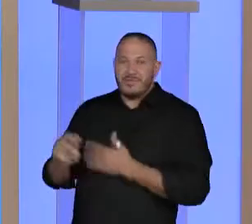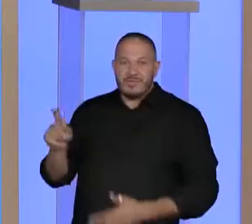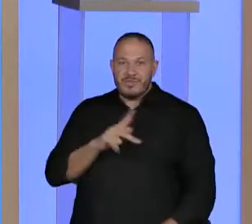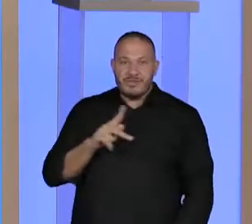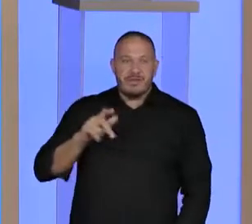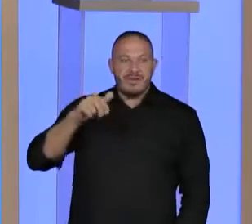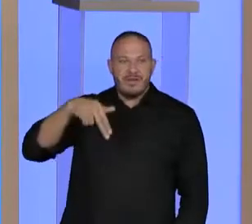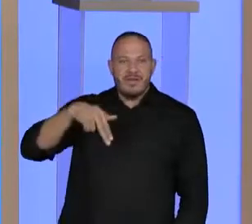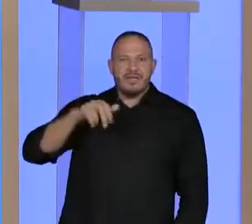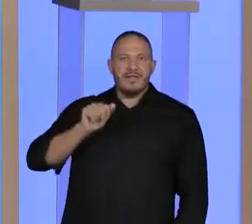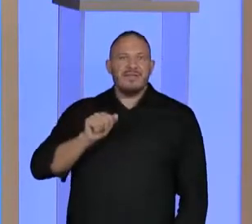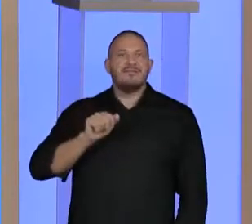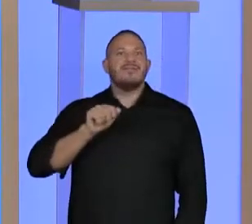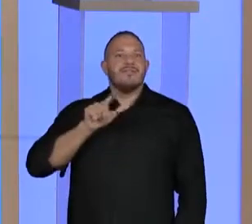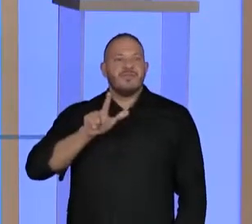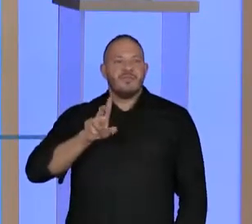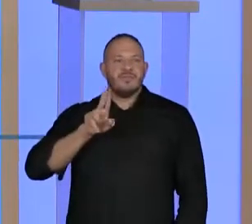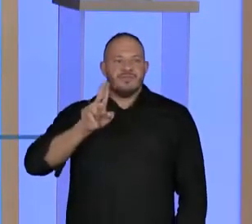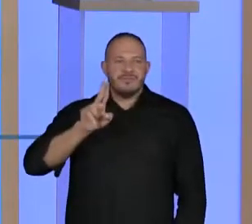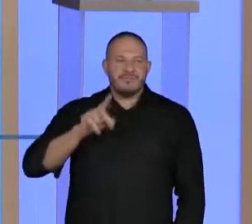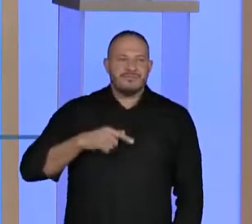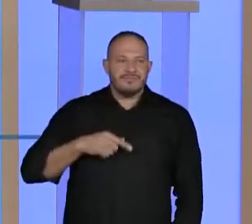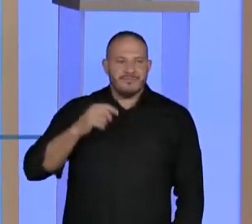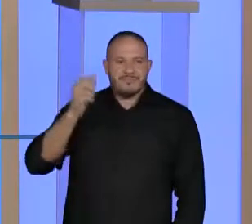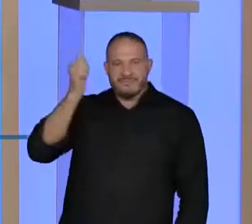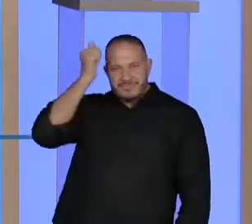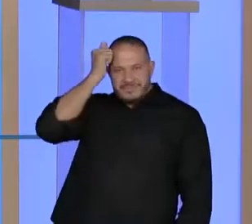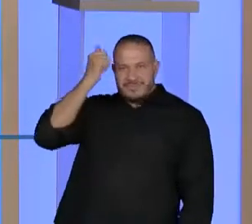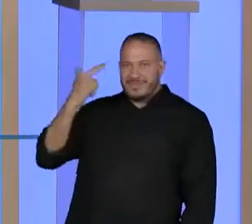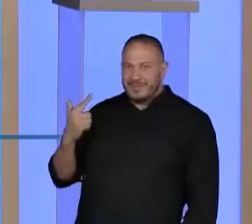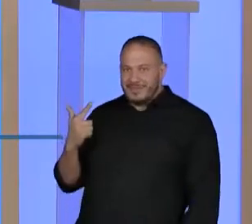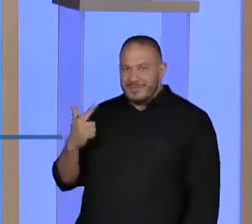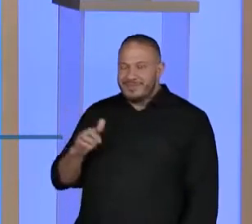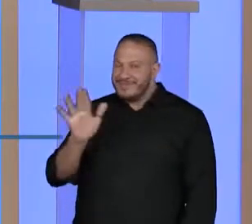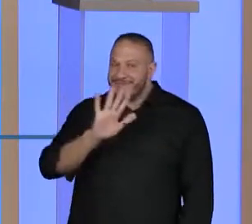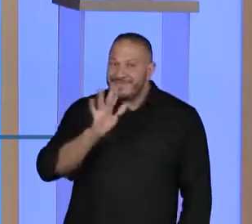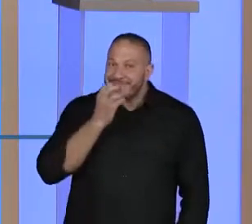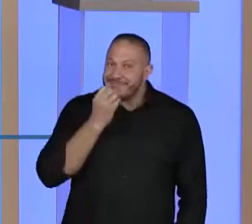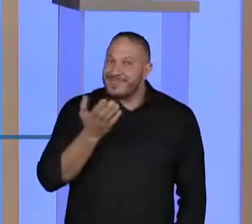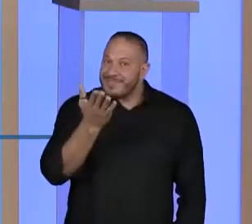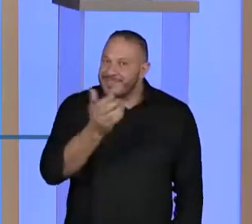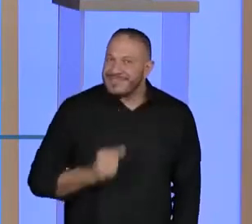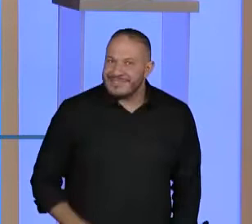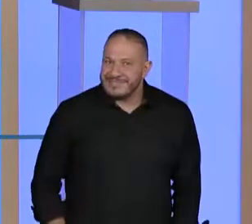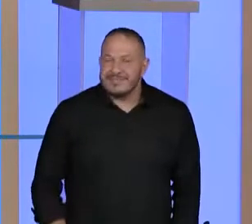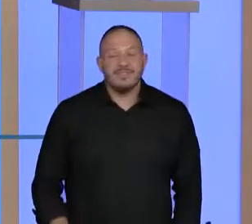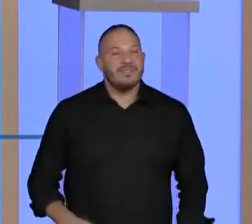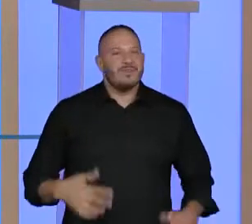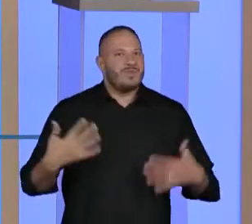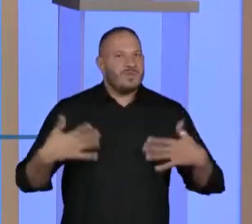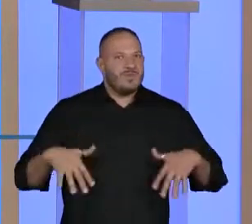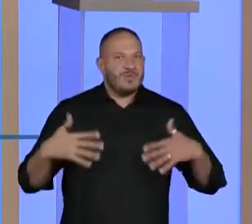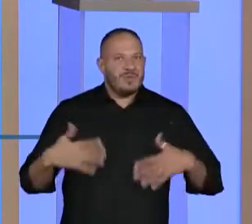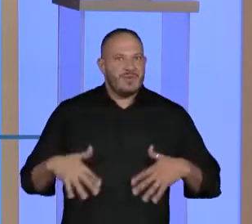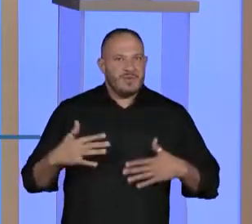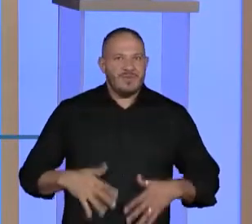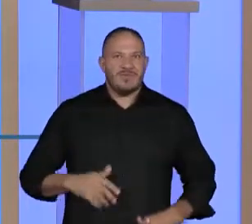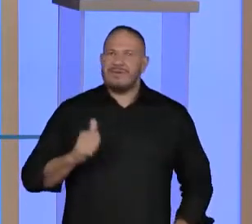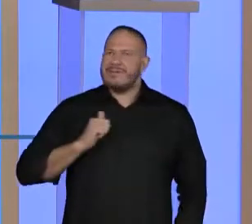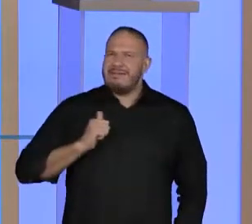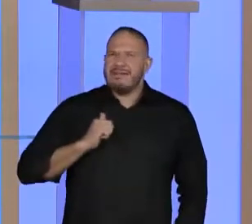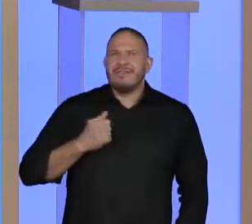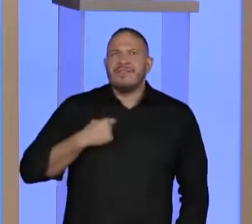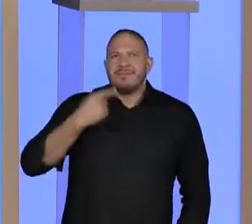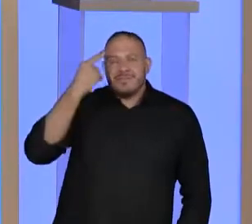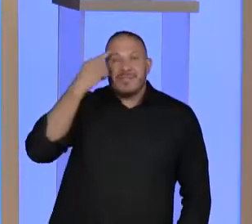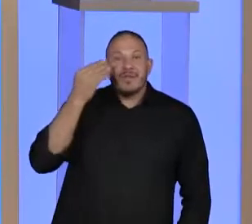Lu. Obrigada, Proju. Olá, turminha do 4º ano, tudo bem aí com vocês? Gente, olha, bem que eu fiquei aqui pensando como